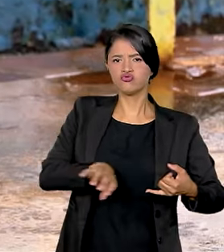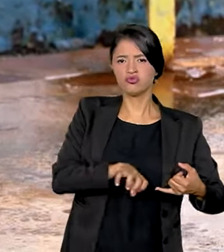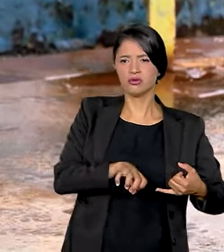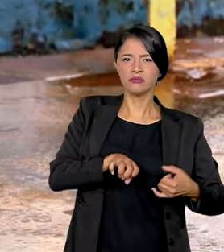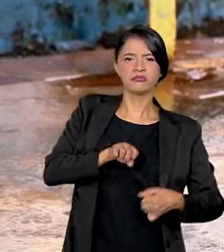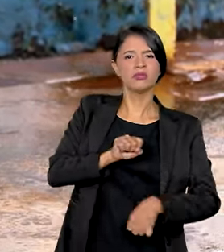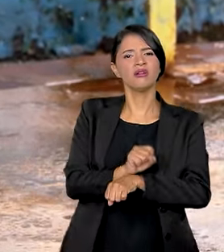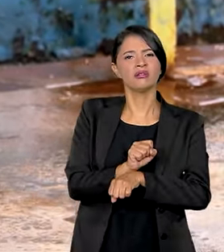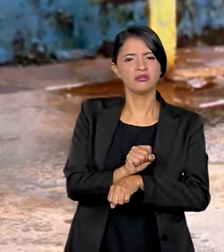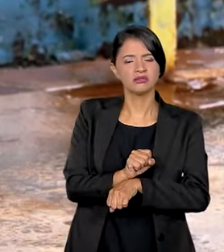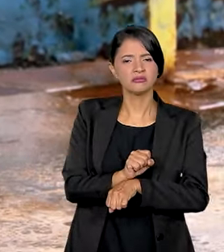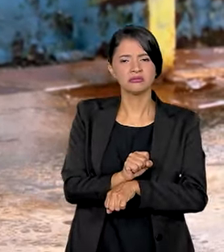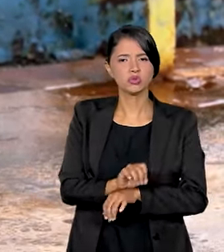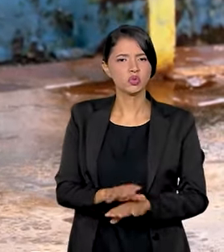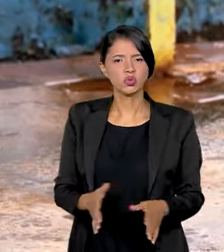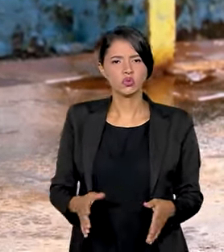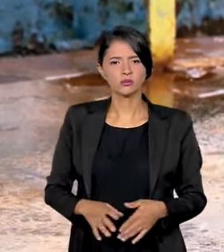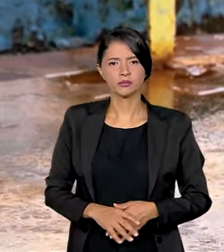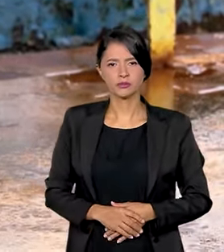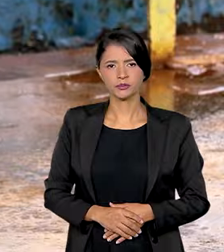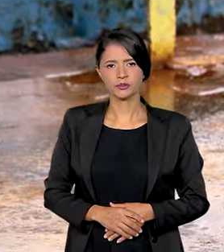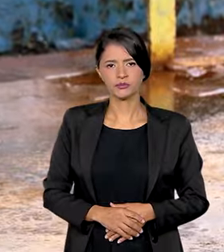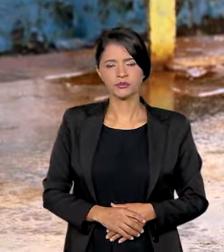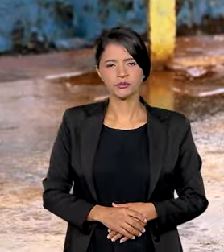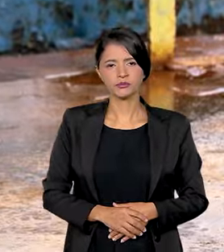água e depois parava.